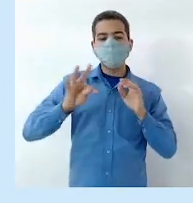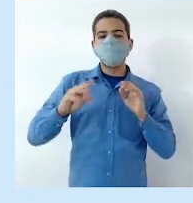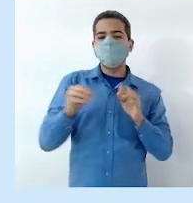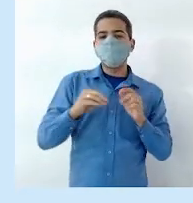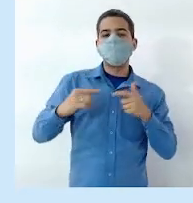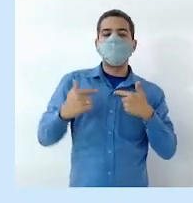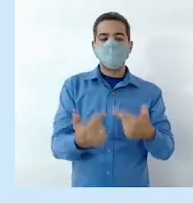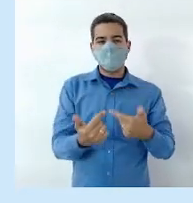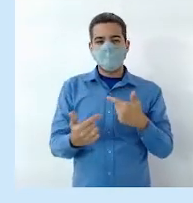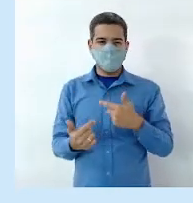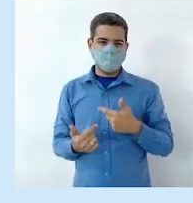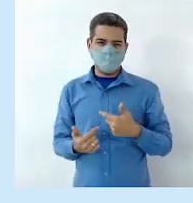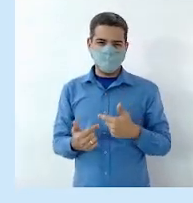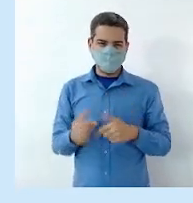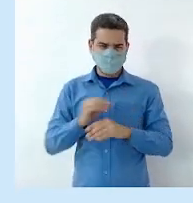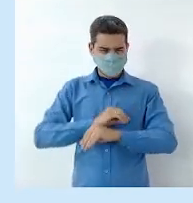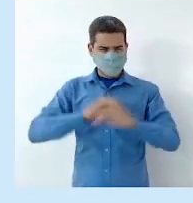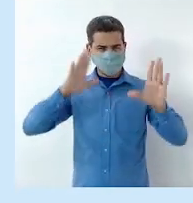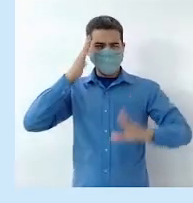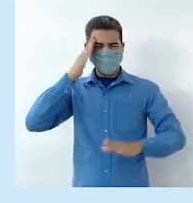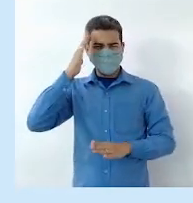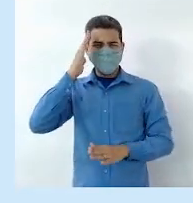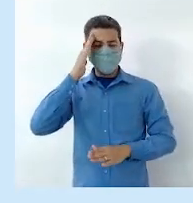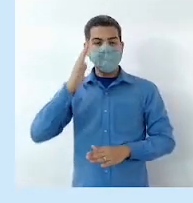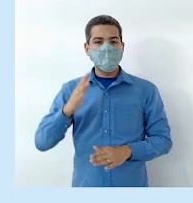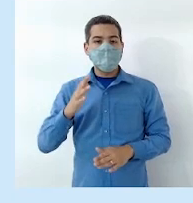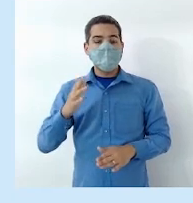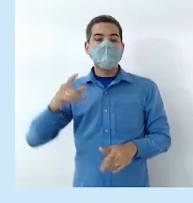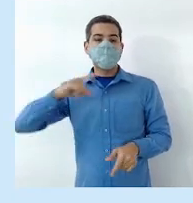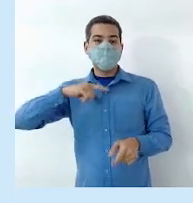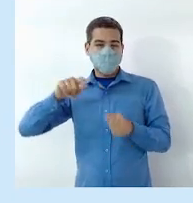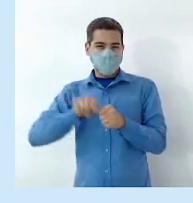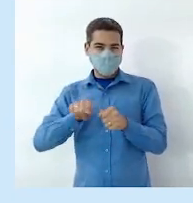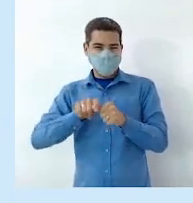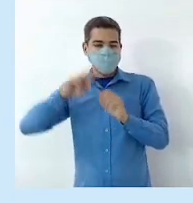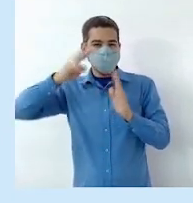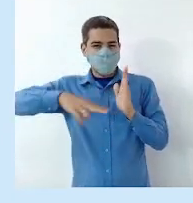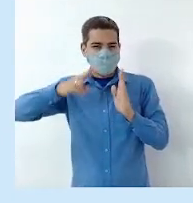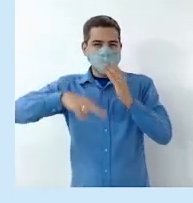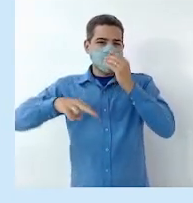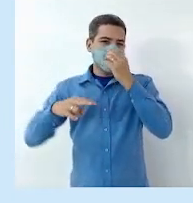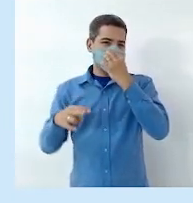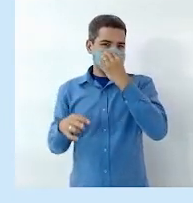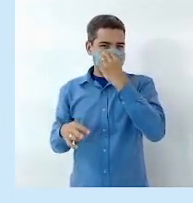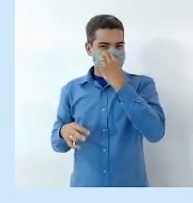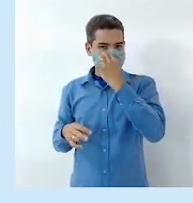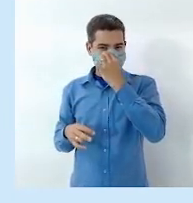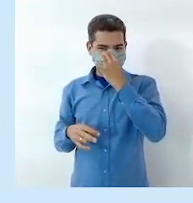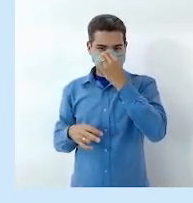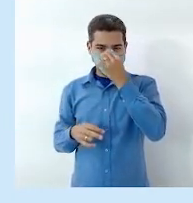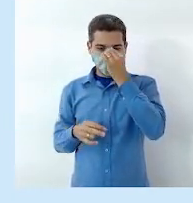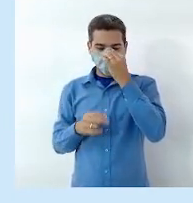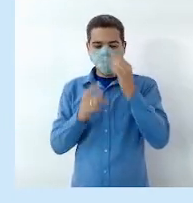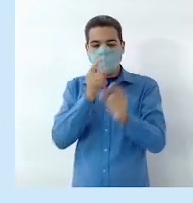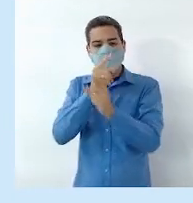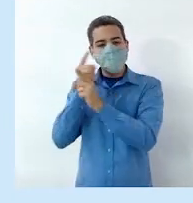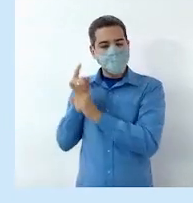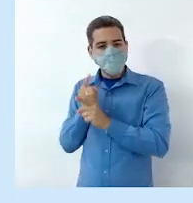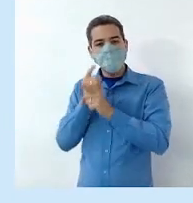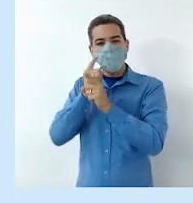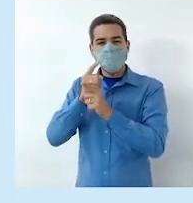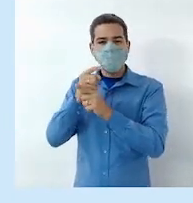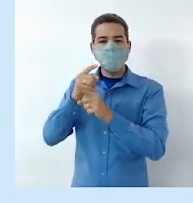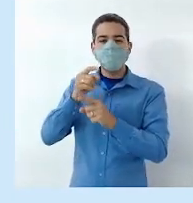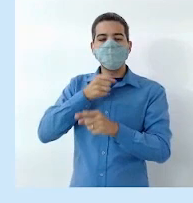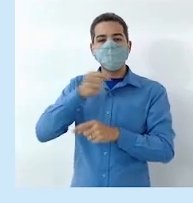acontecendo. Ficou claro para vocês, então, como é que a gente faz a leitura identificando os elementos da narração